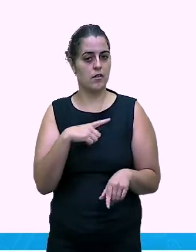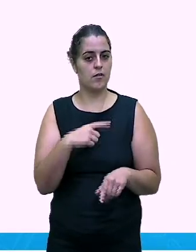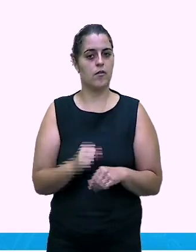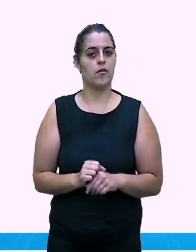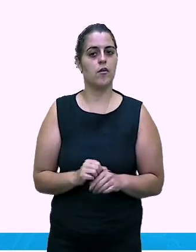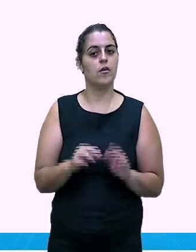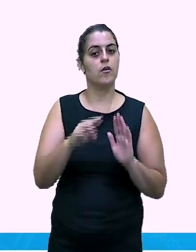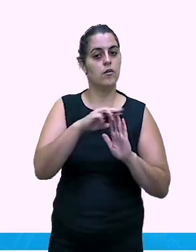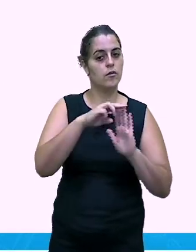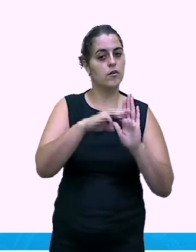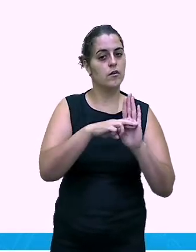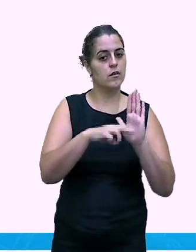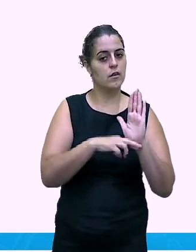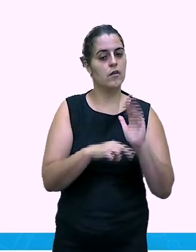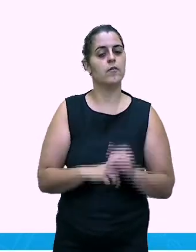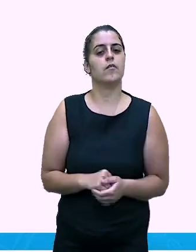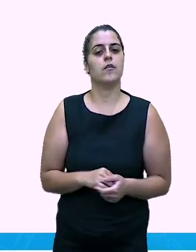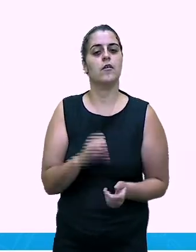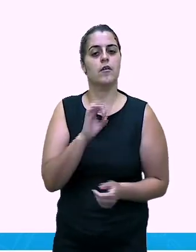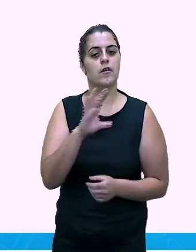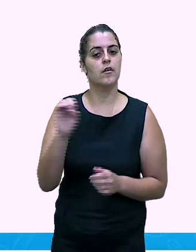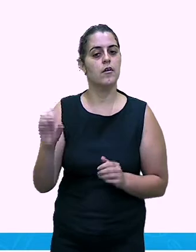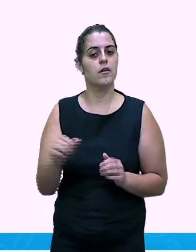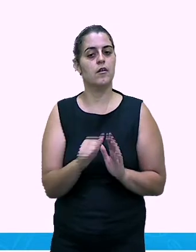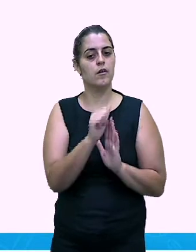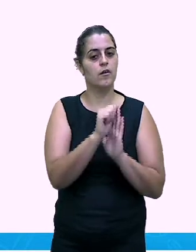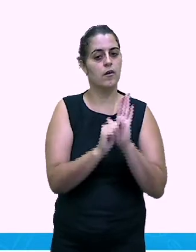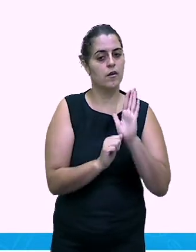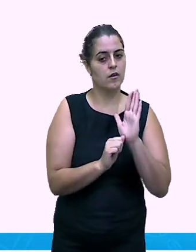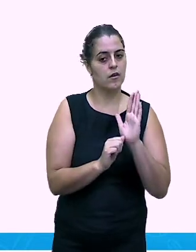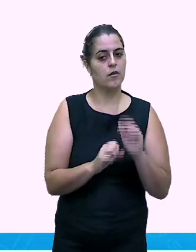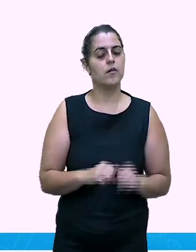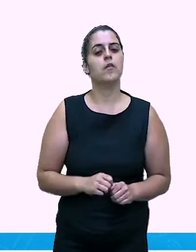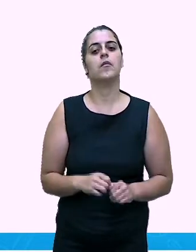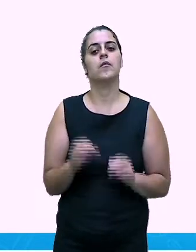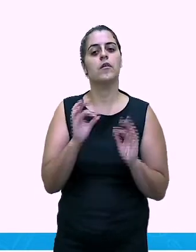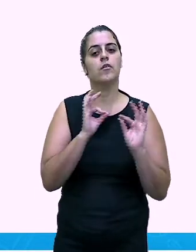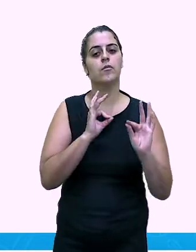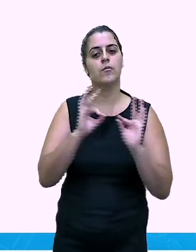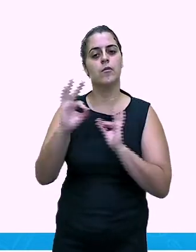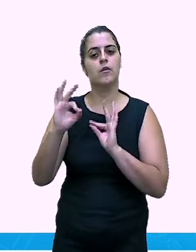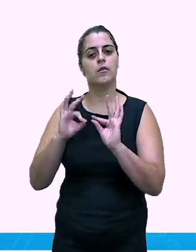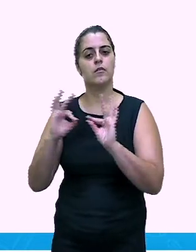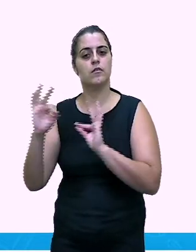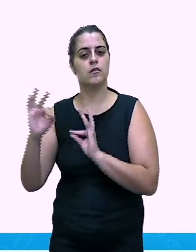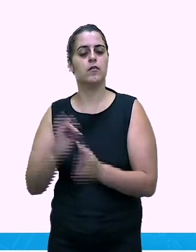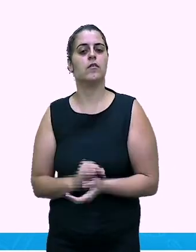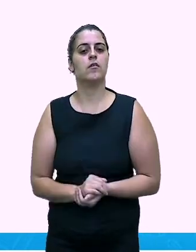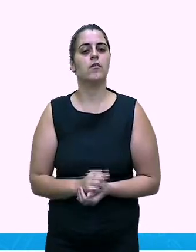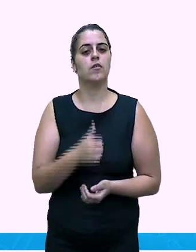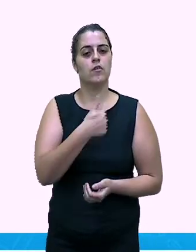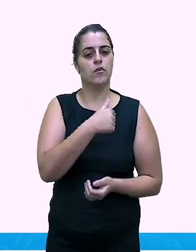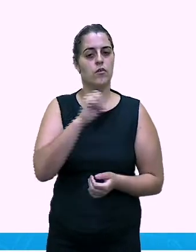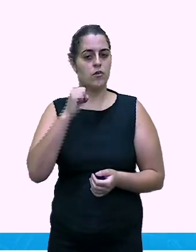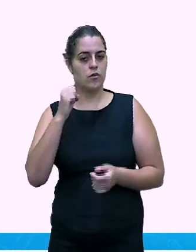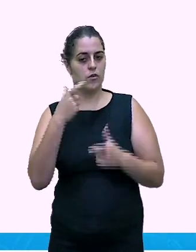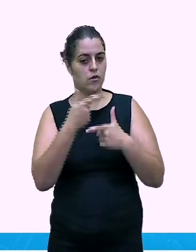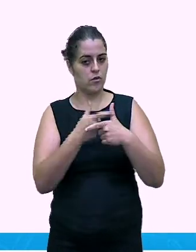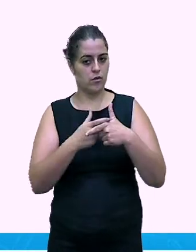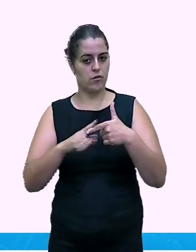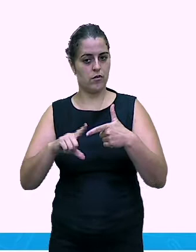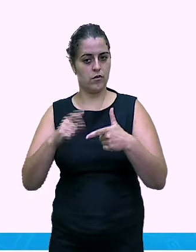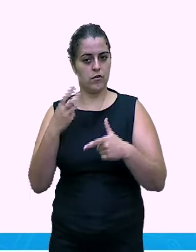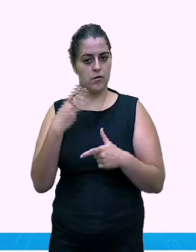seus termos. Cada número, cada algarismo tem a sua nomenclatura. Então, nesta operação aí, 18 dividido